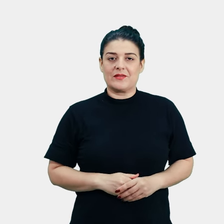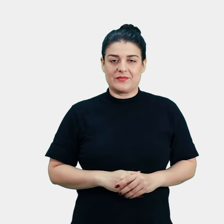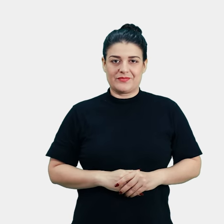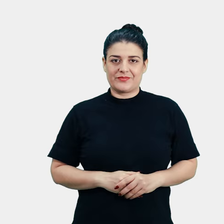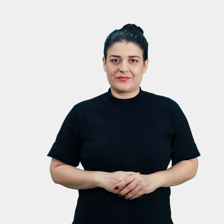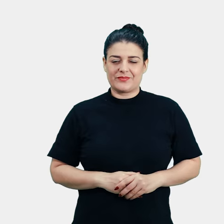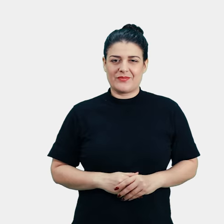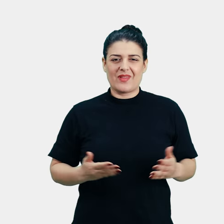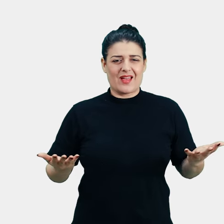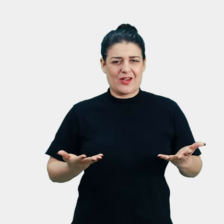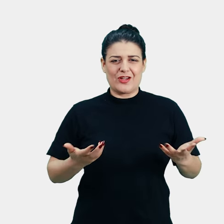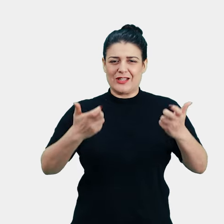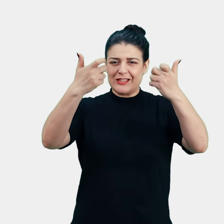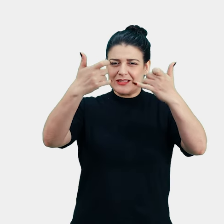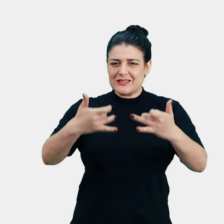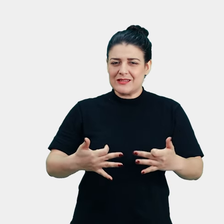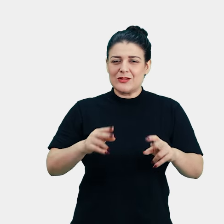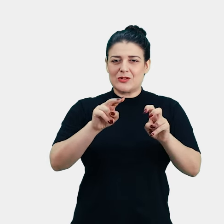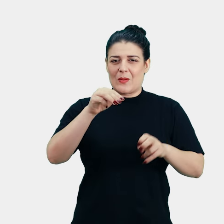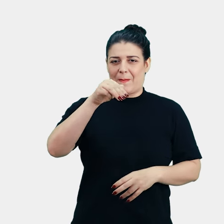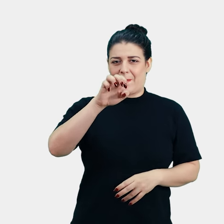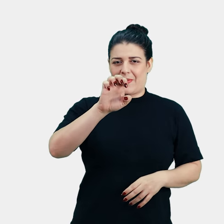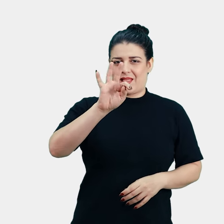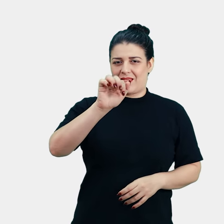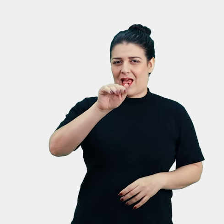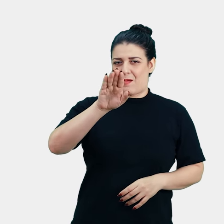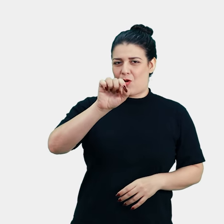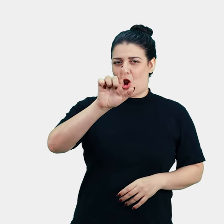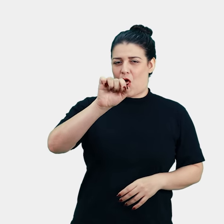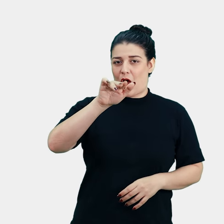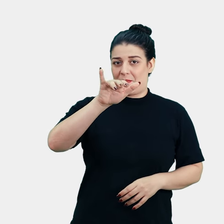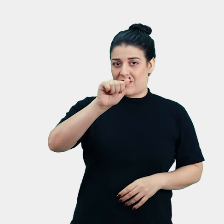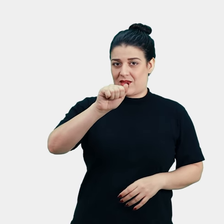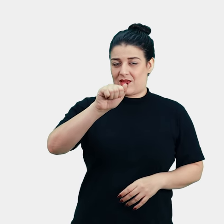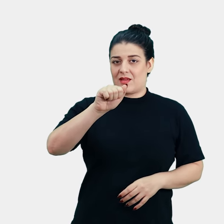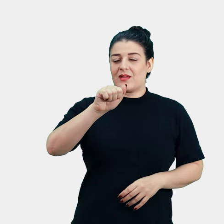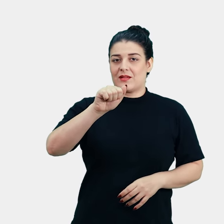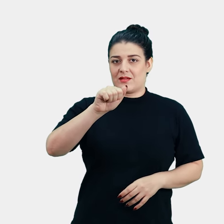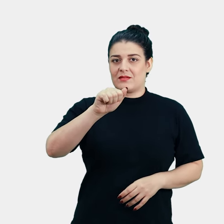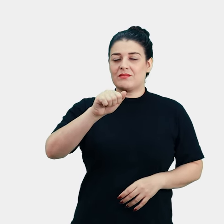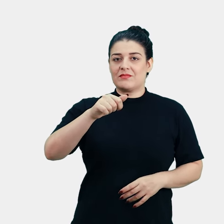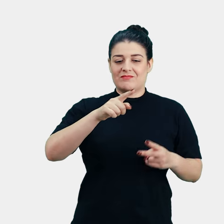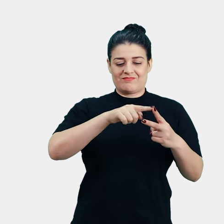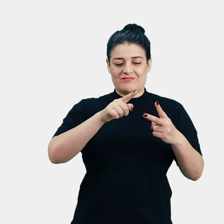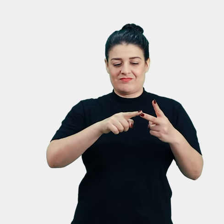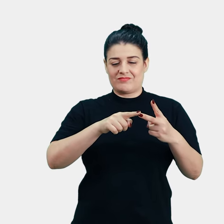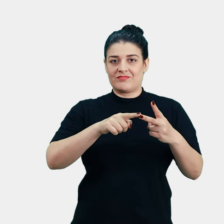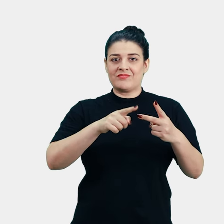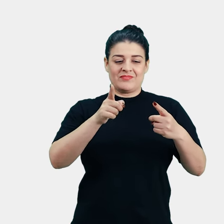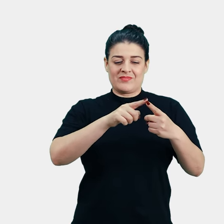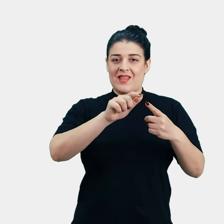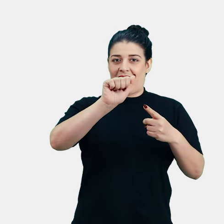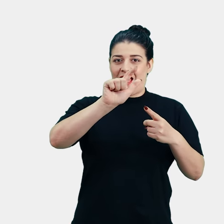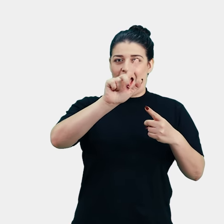Falando um pouquinho mais da metabolômica, nós temos a metabolômica alvo e a global. A alvo